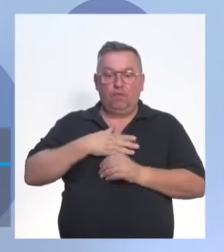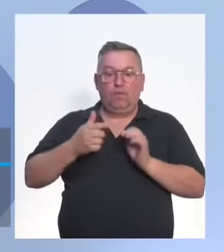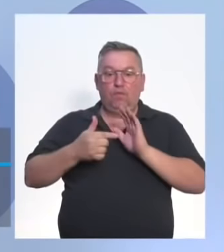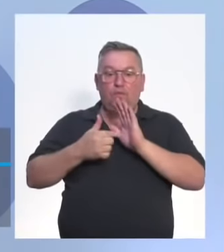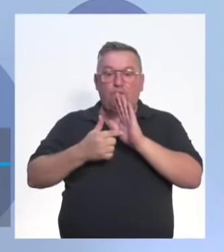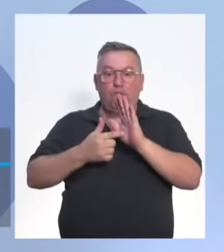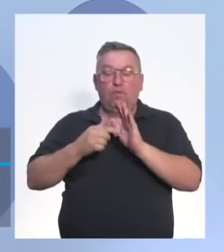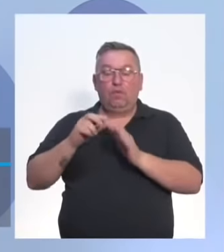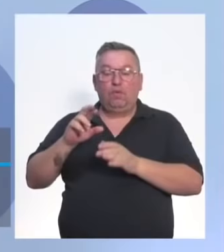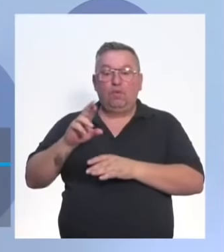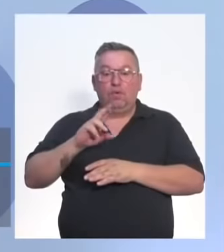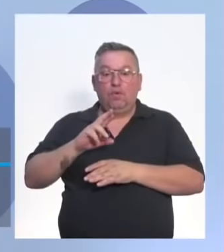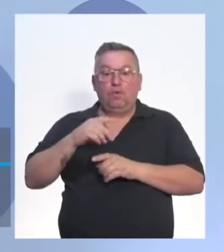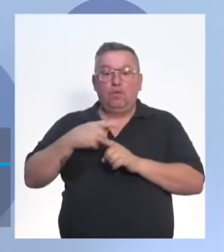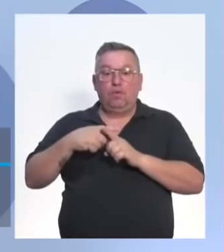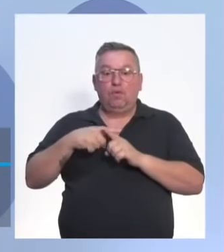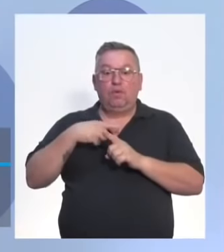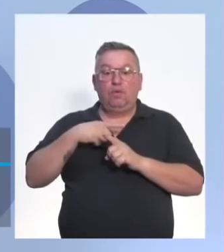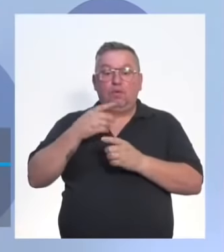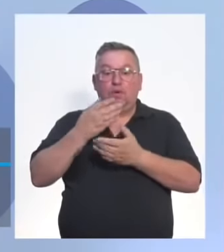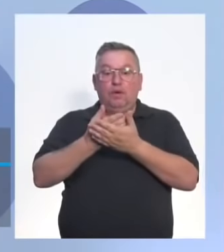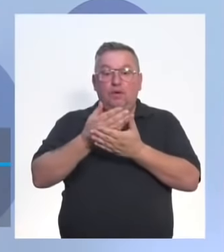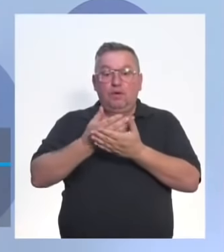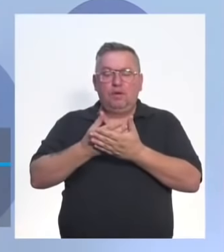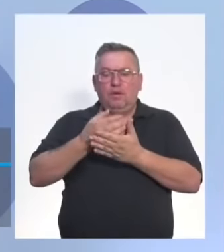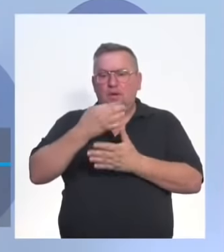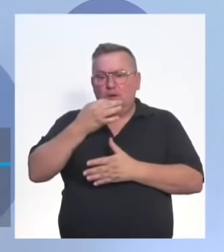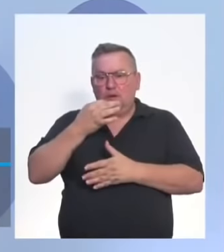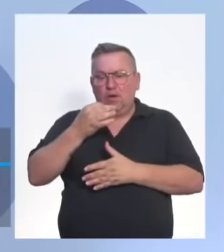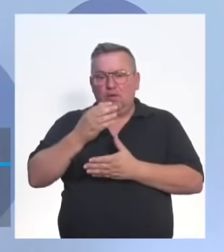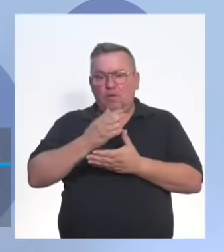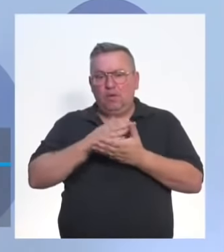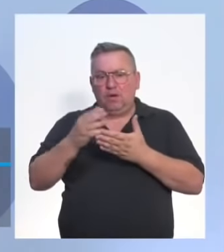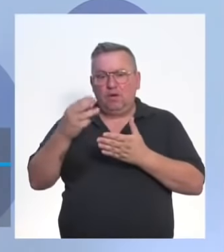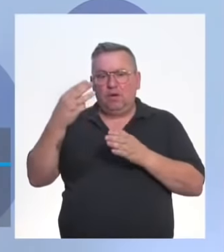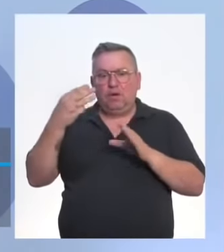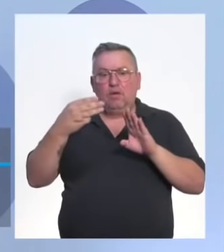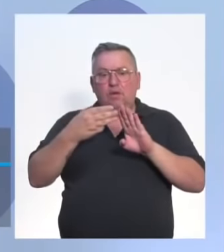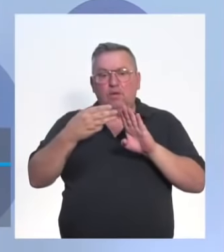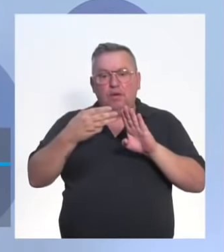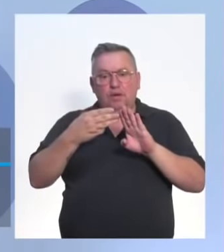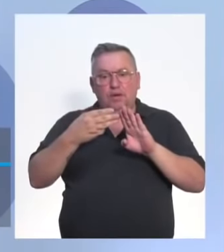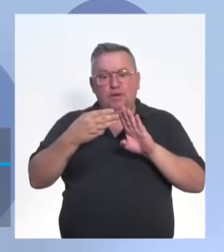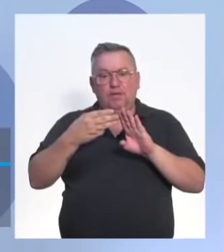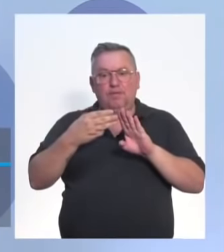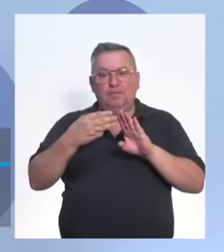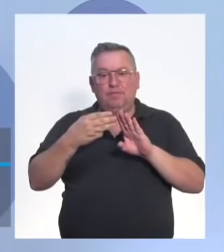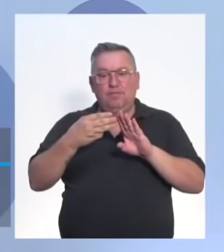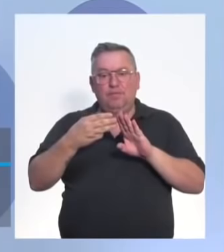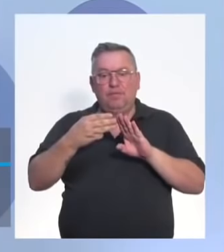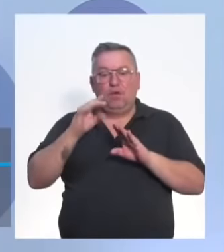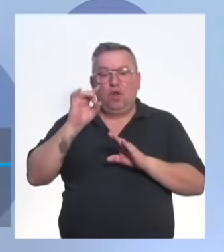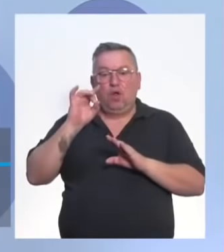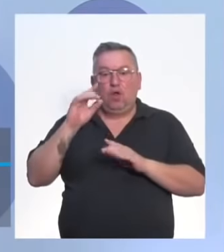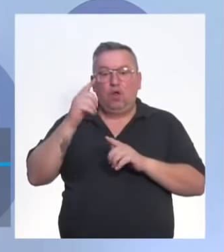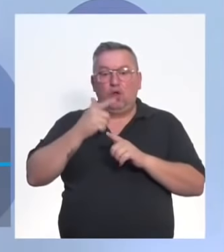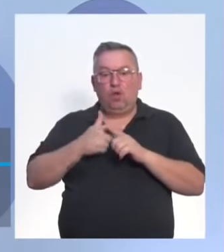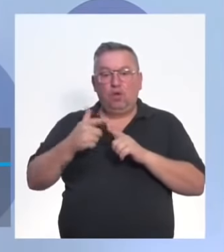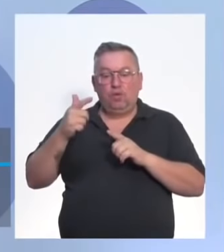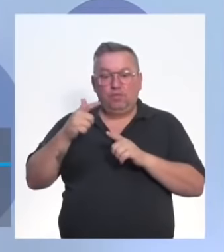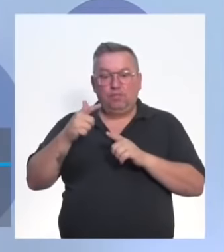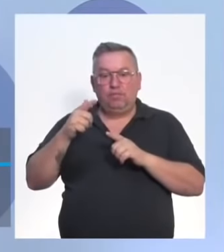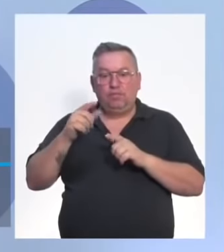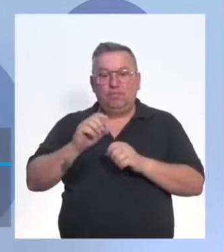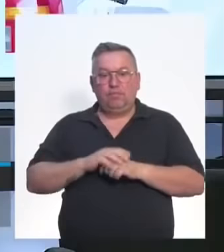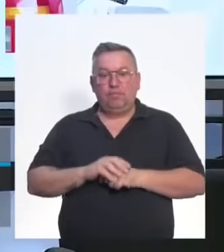do Arthur, Sim. porque foi uma das aulas, se eu não me engano, do início do terceiro bimestre, que foi sobre arredondamento.